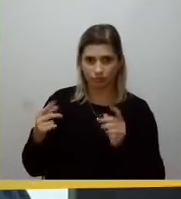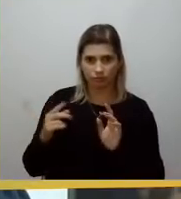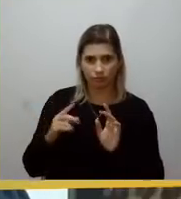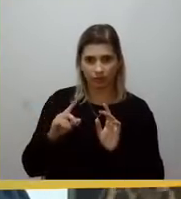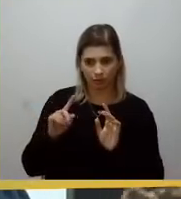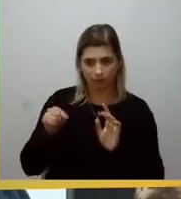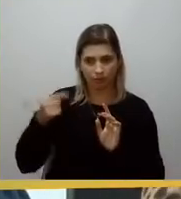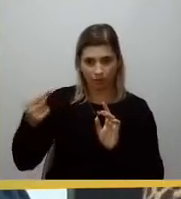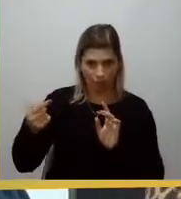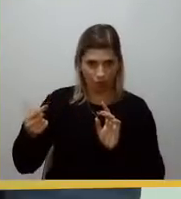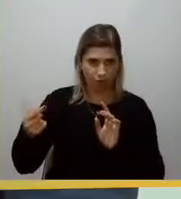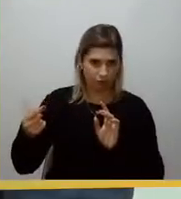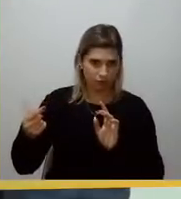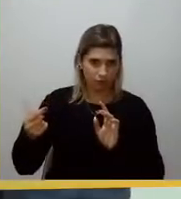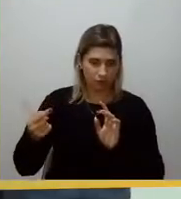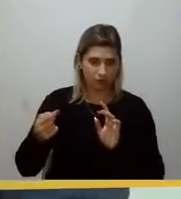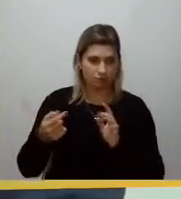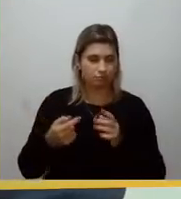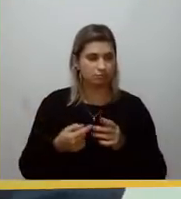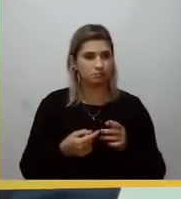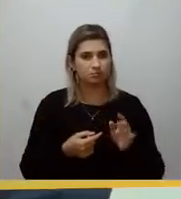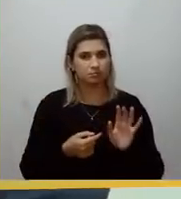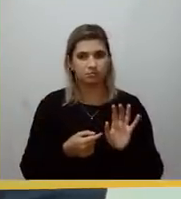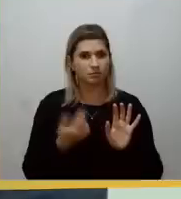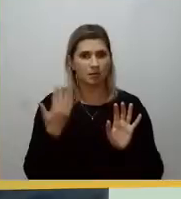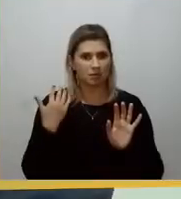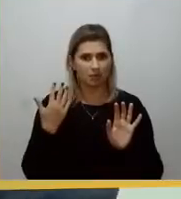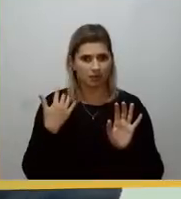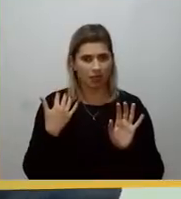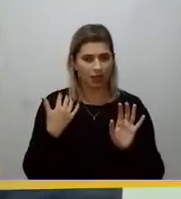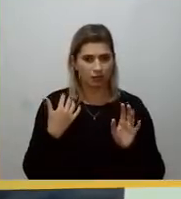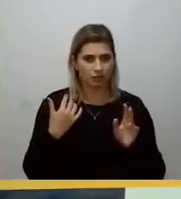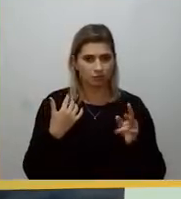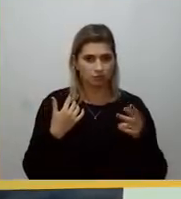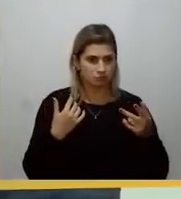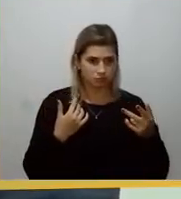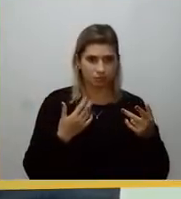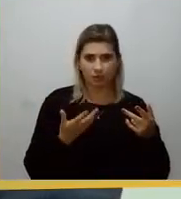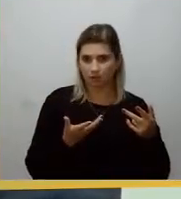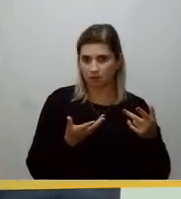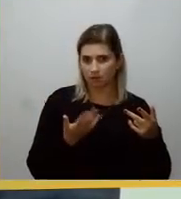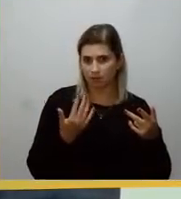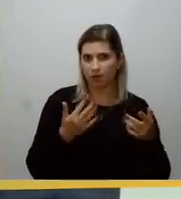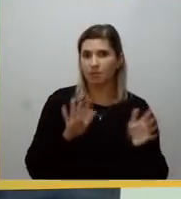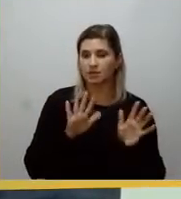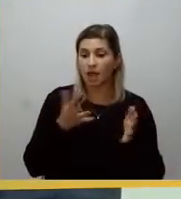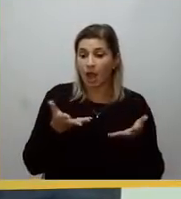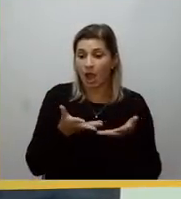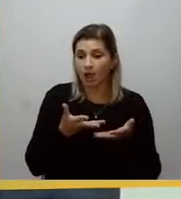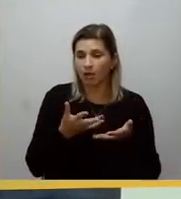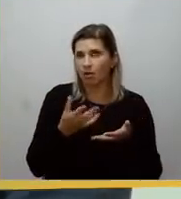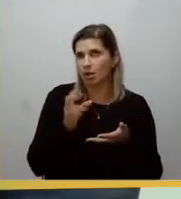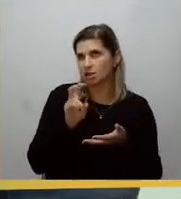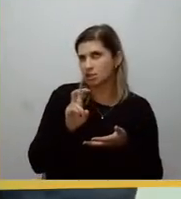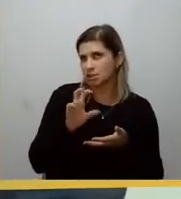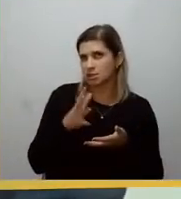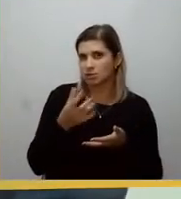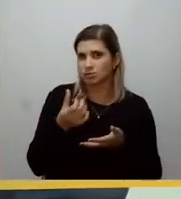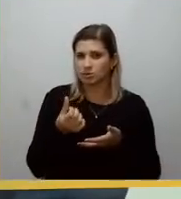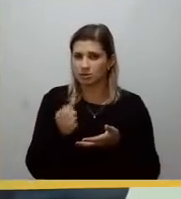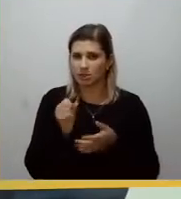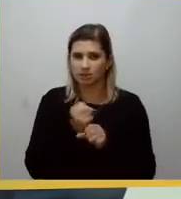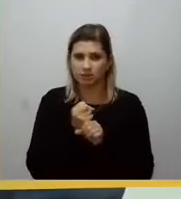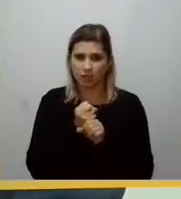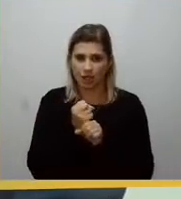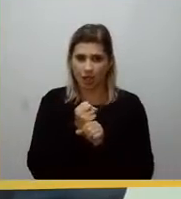segundo momento? Não, ele não estava na época. Depois houve agora, recentemente, há uns 5, 6 anos atrás, o novo marco de saneamento básico